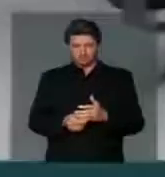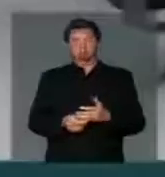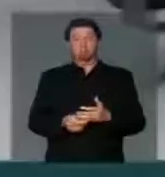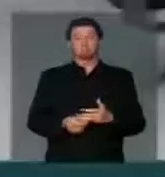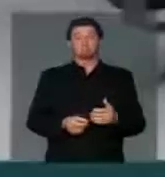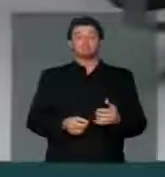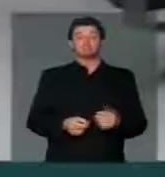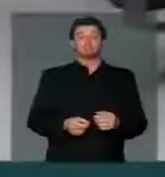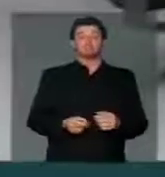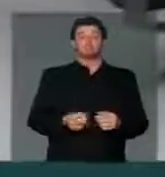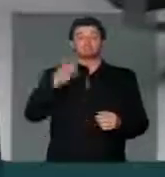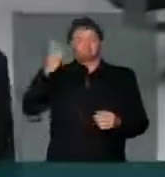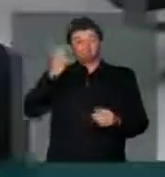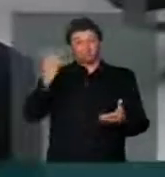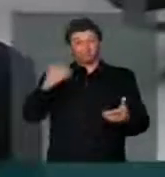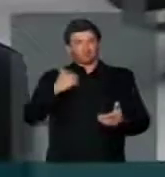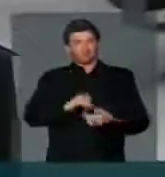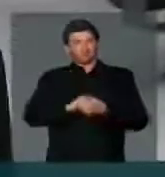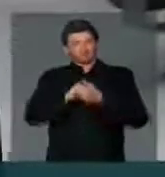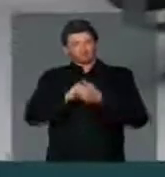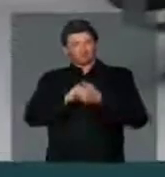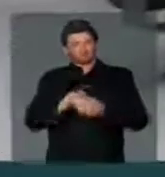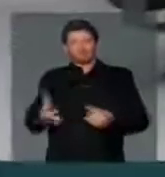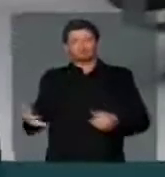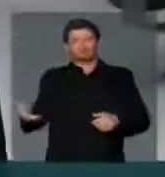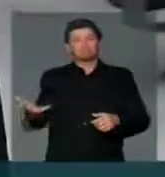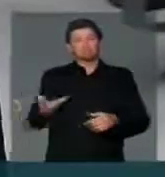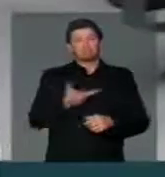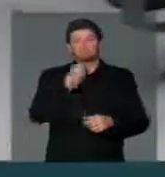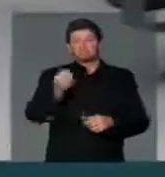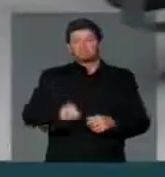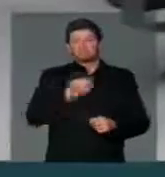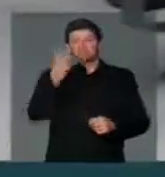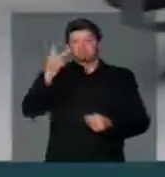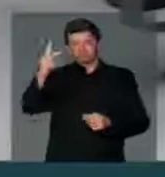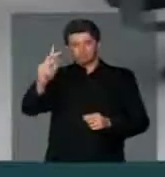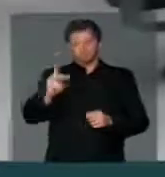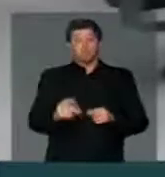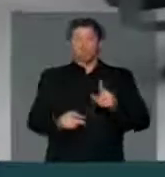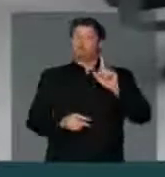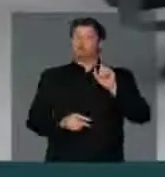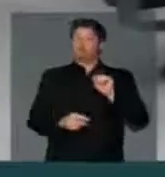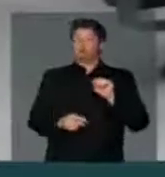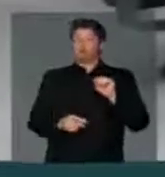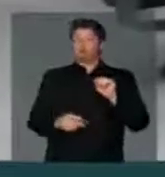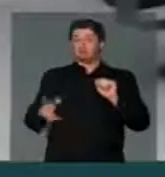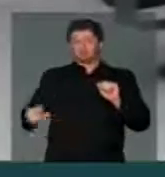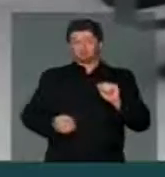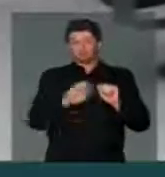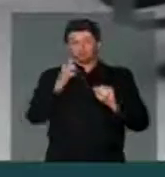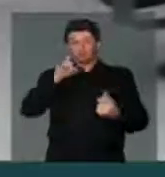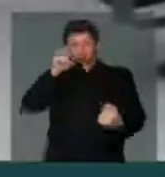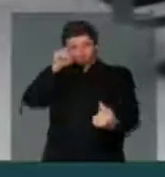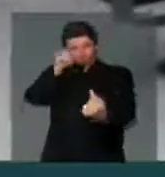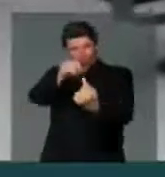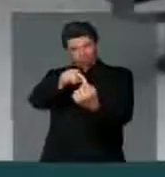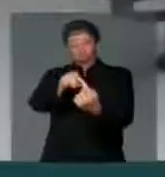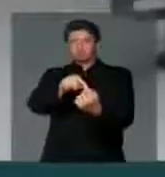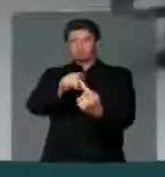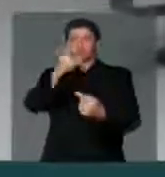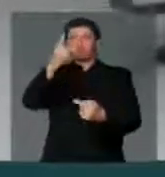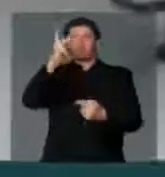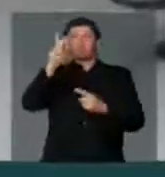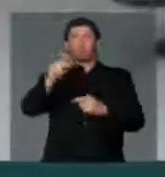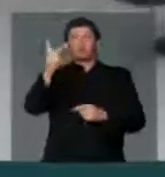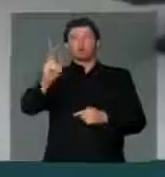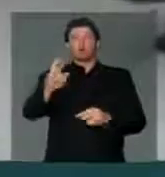Deputado João Gilberto, primeiro eu quero cumprimentá-lo pelo brilhante pronunciamento. Aliás, um pronunciamento que vai na direção do seu